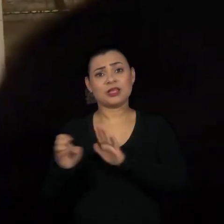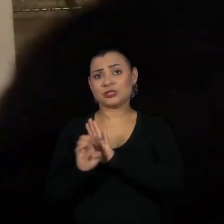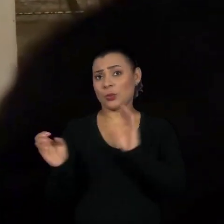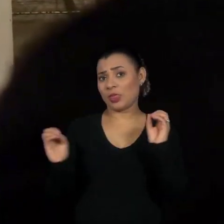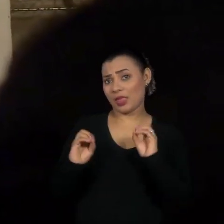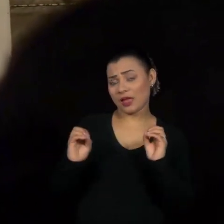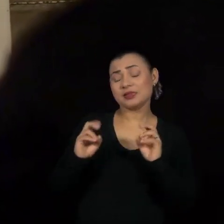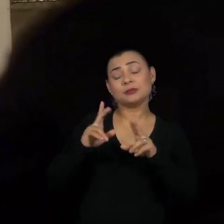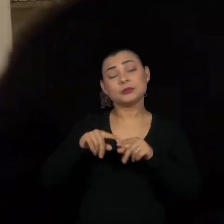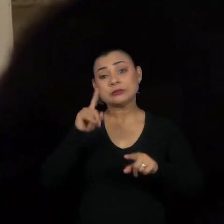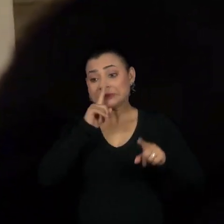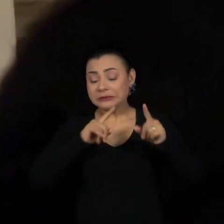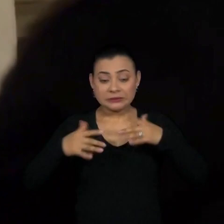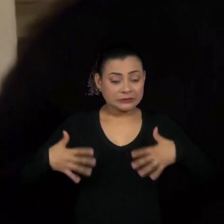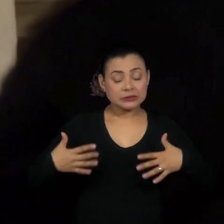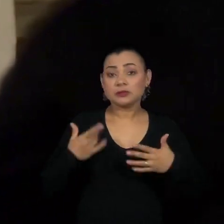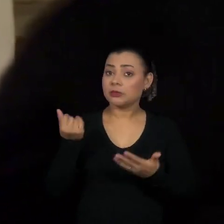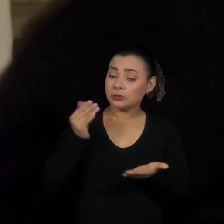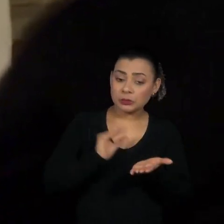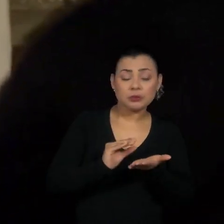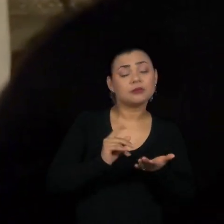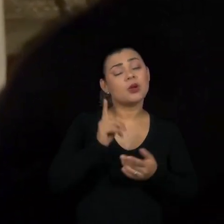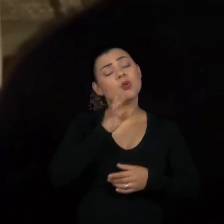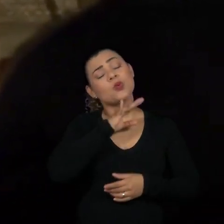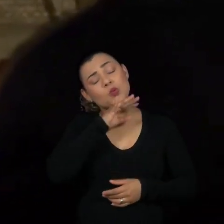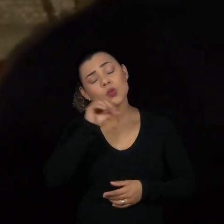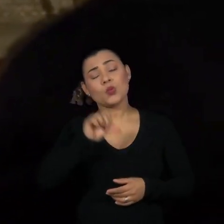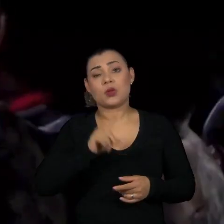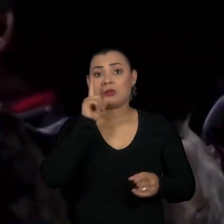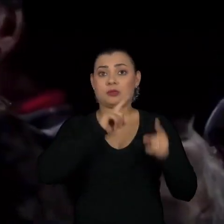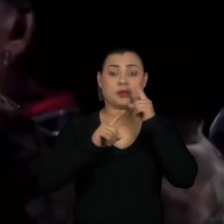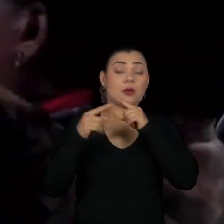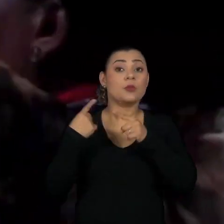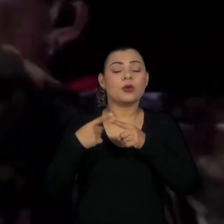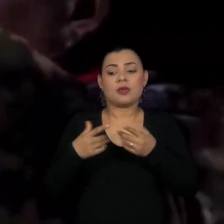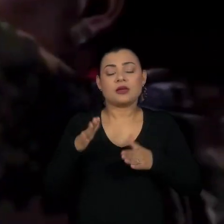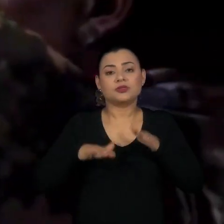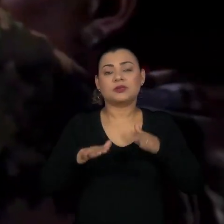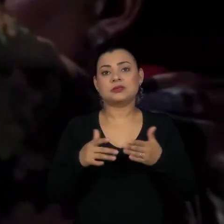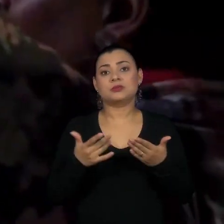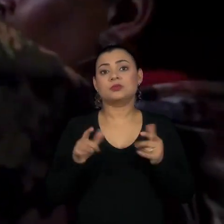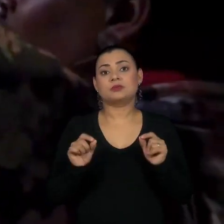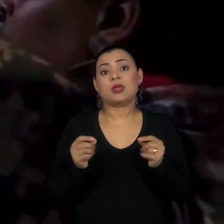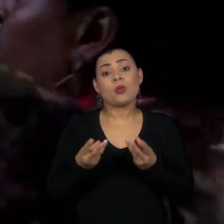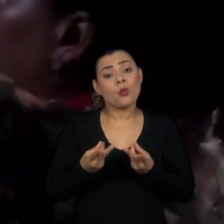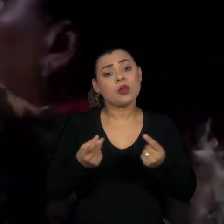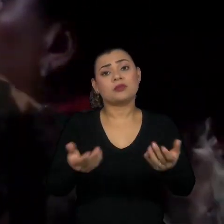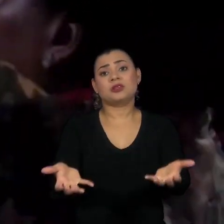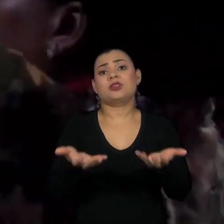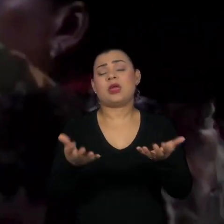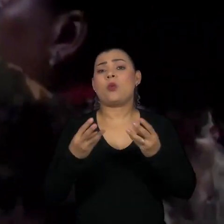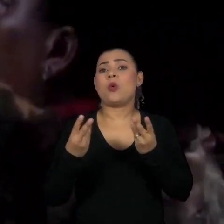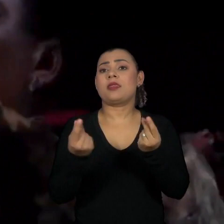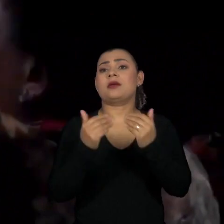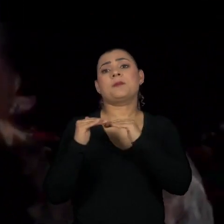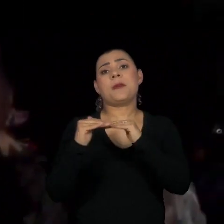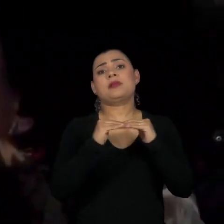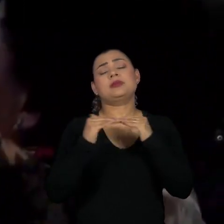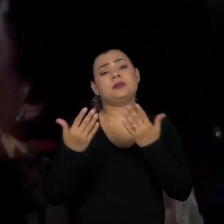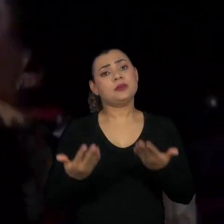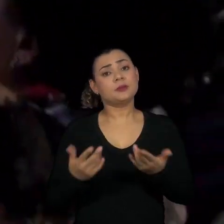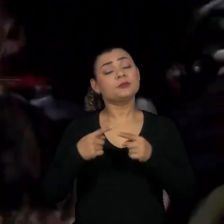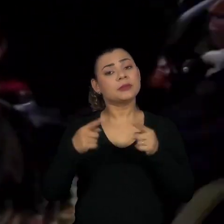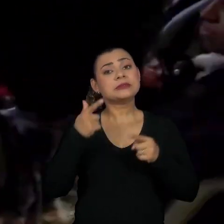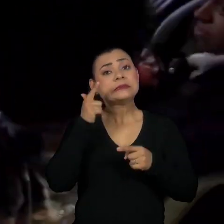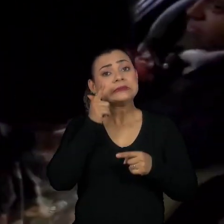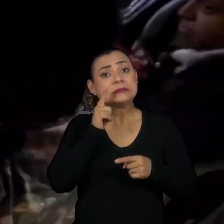essa precarização, ela é ruim, porque impossibilita a gente garantir mais qualidade, mas a gente tenta